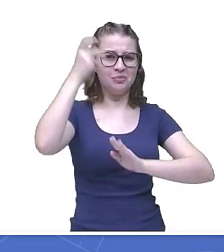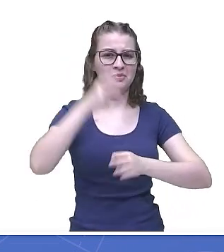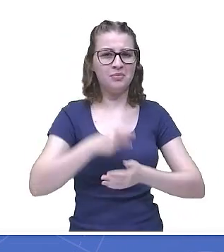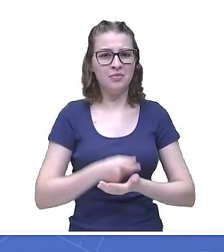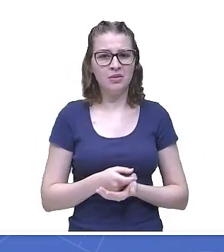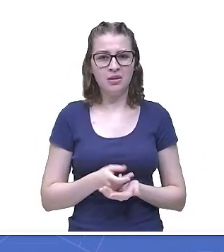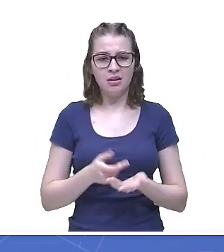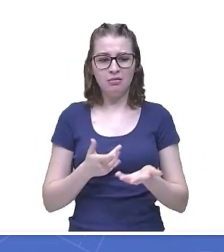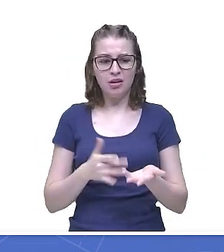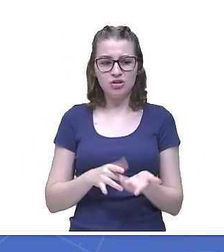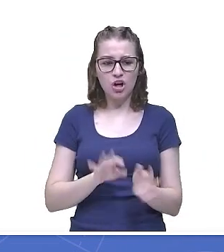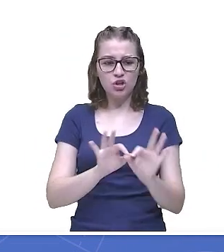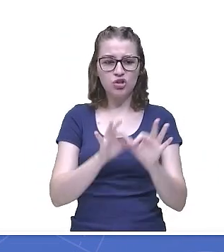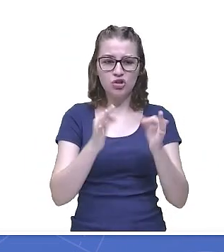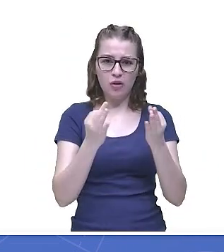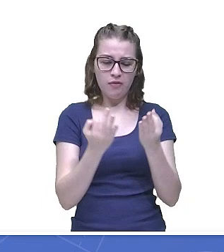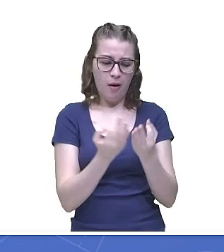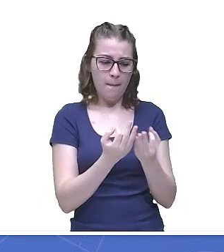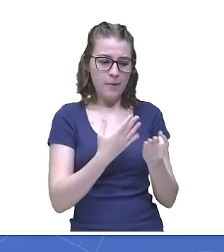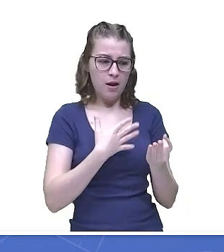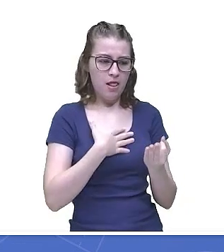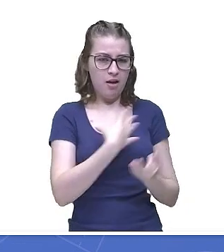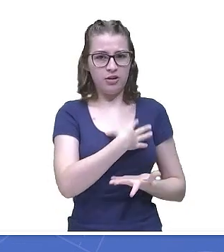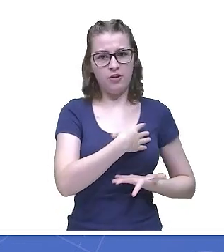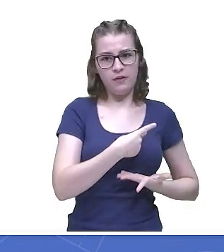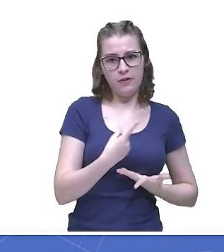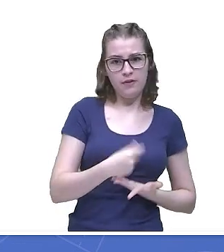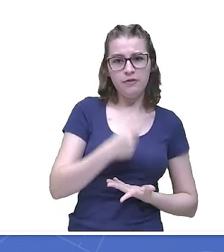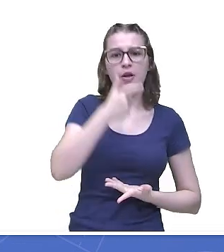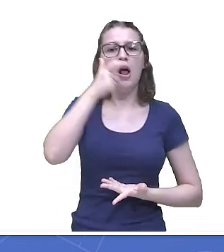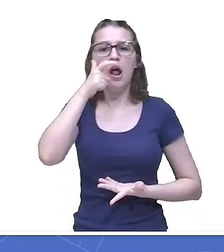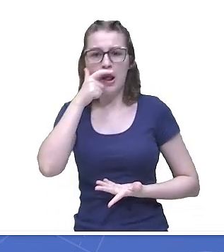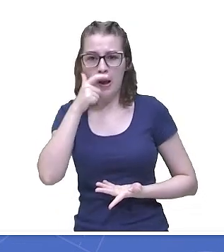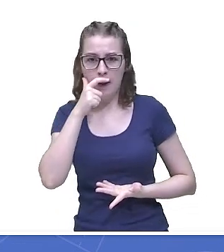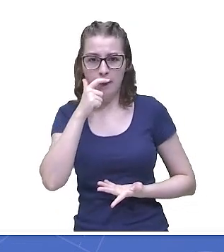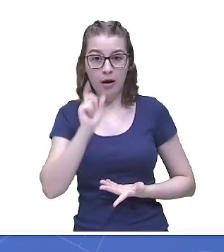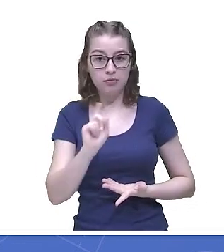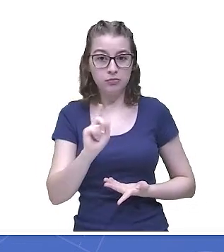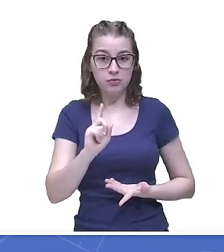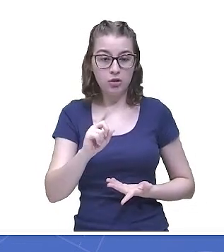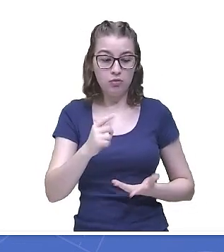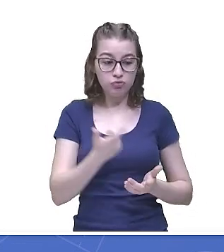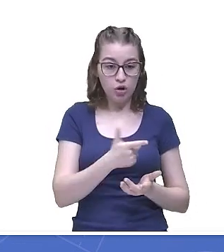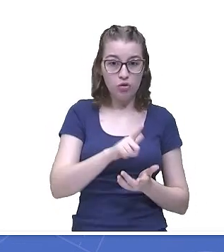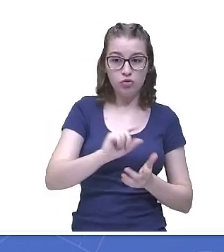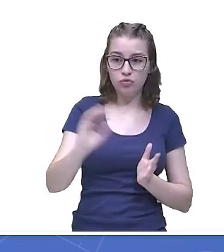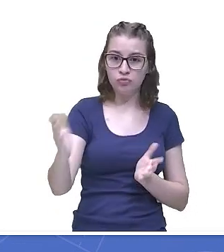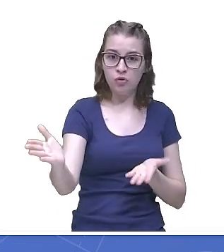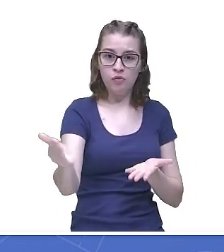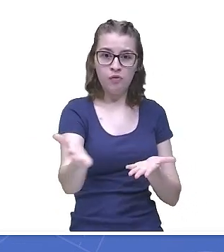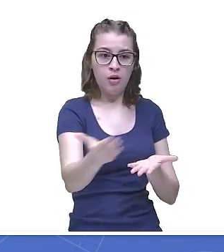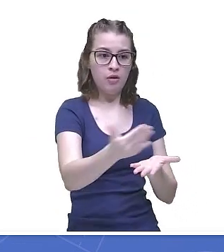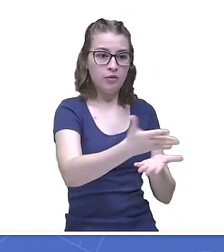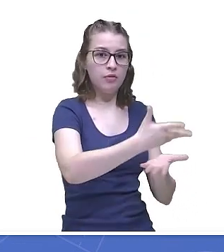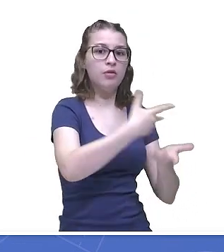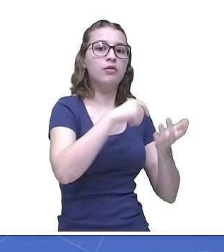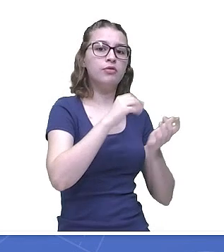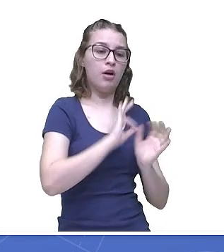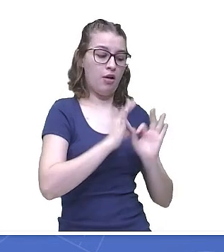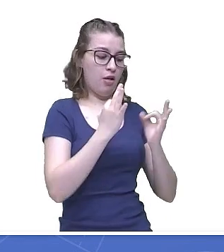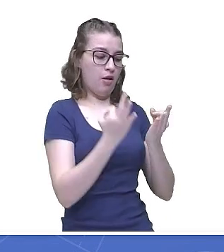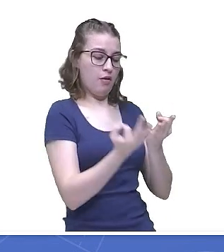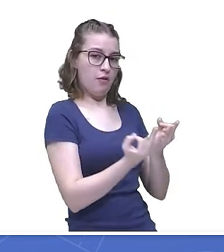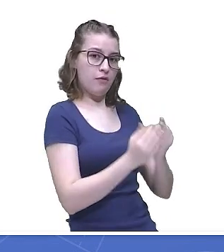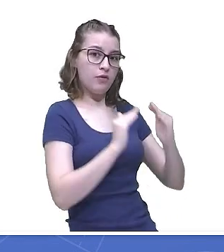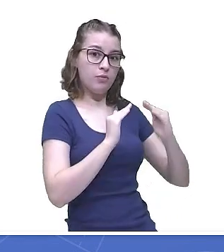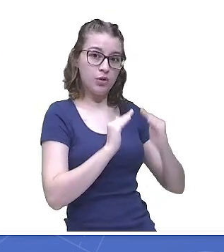ia além dos laços consanguíneos, né? Então passava por todos aqueles que viviam sob o domínio